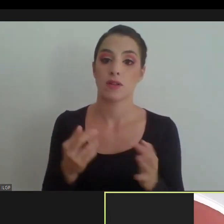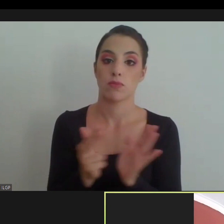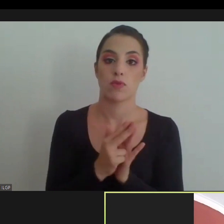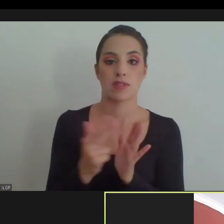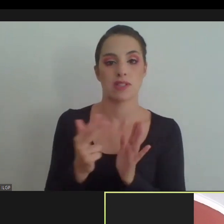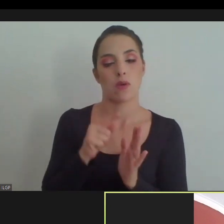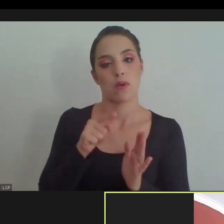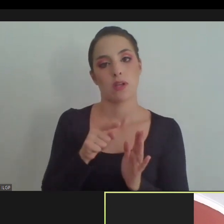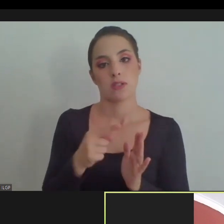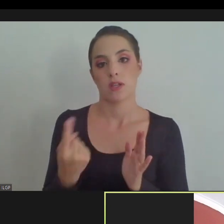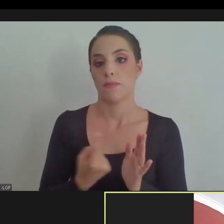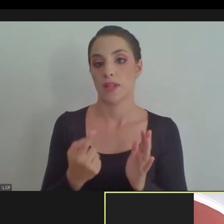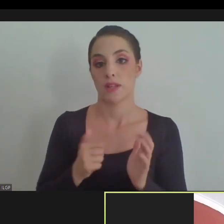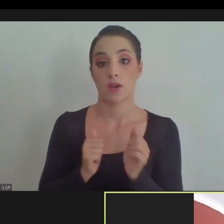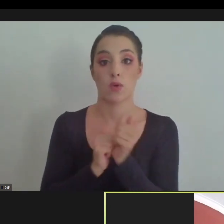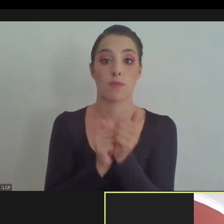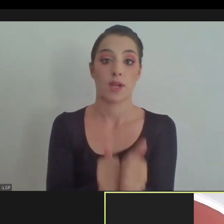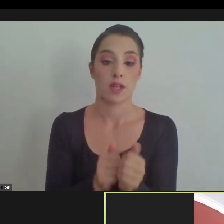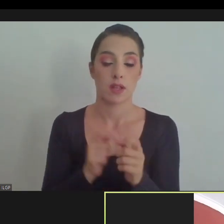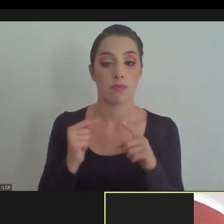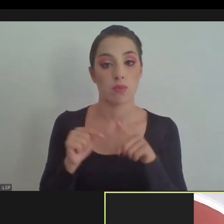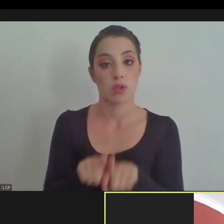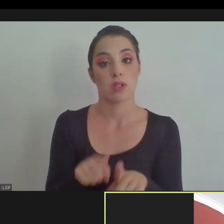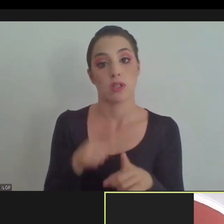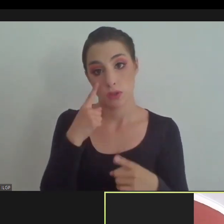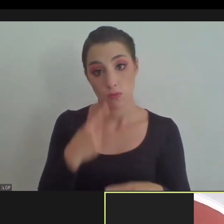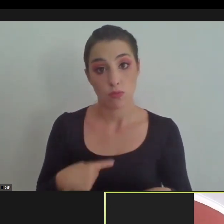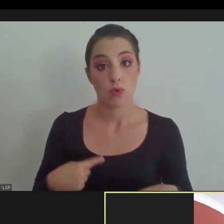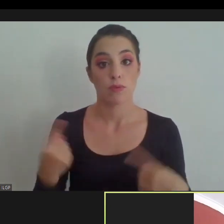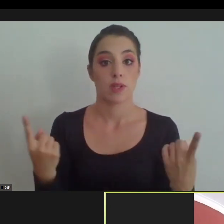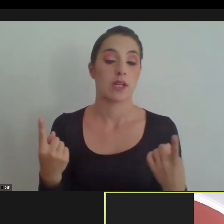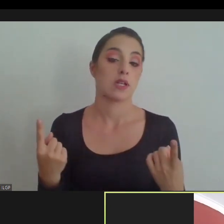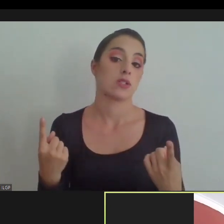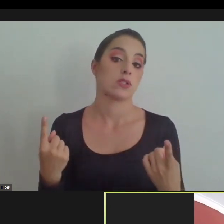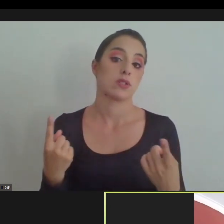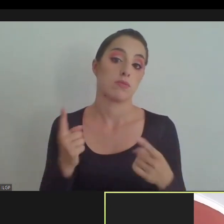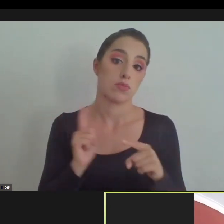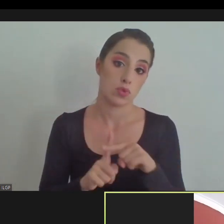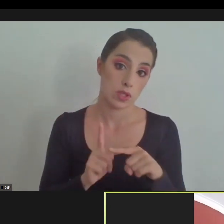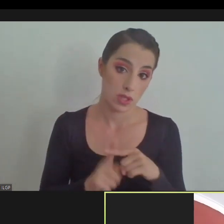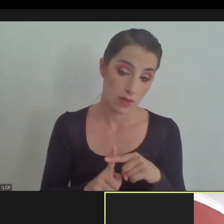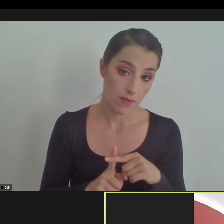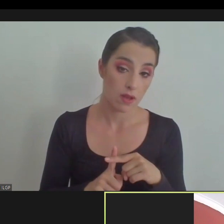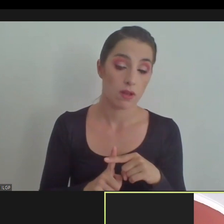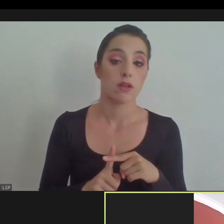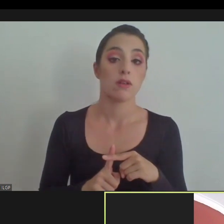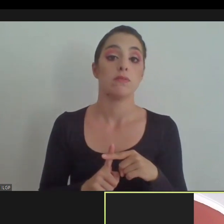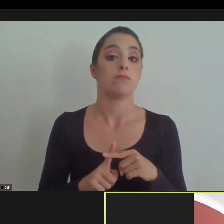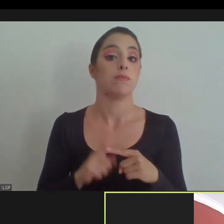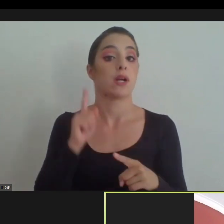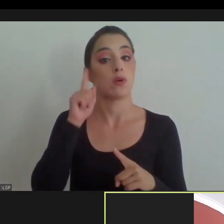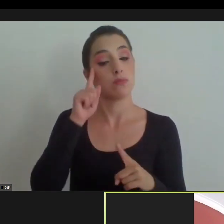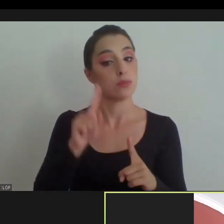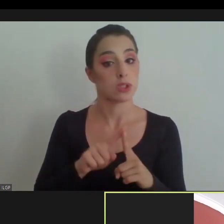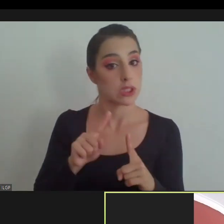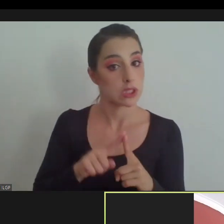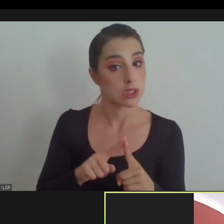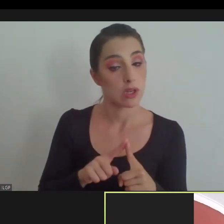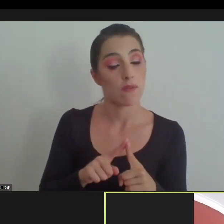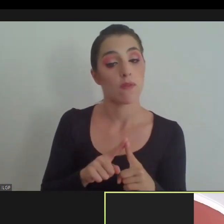ser acompanhada de políticas públicas de ação positiva, para que, de